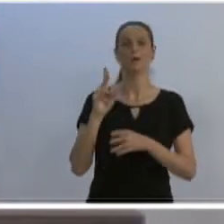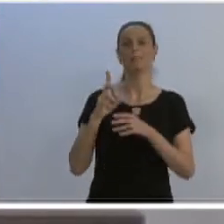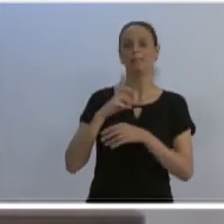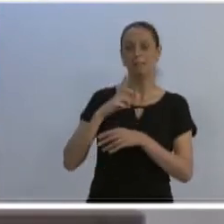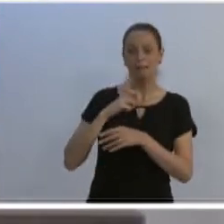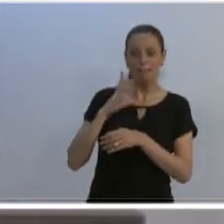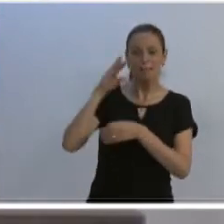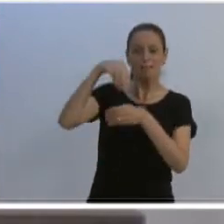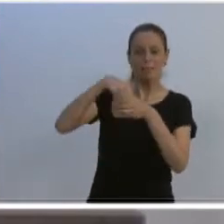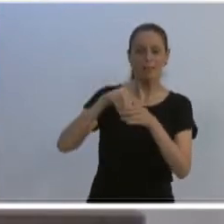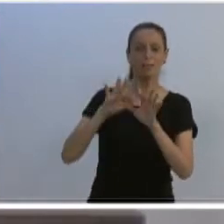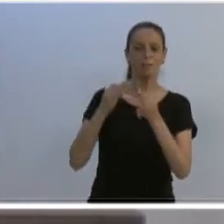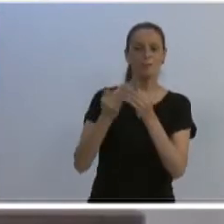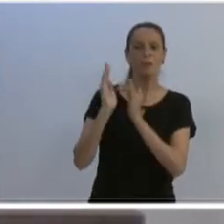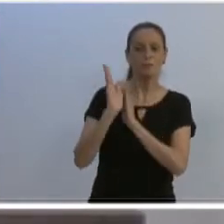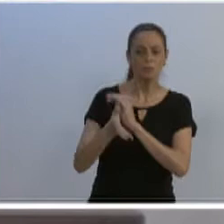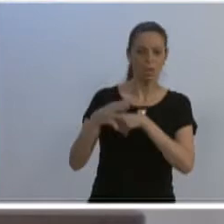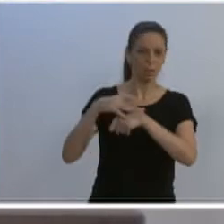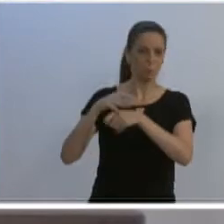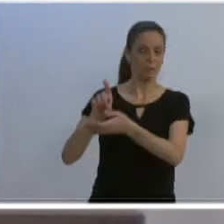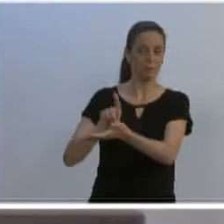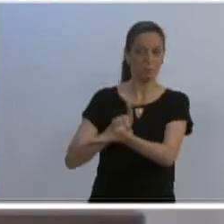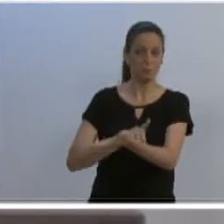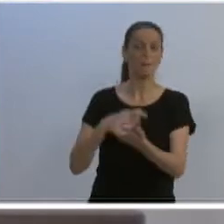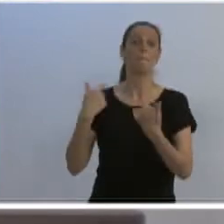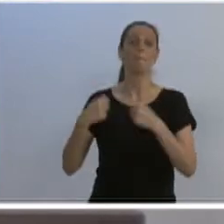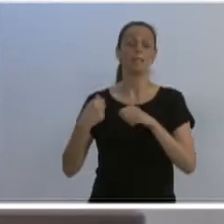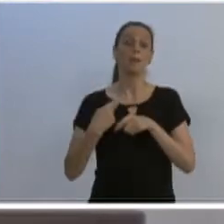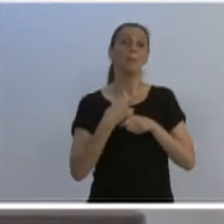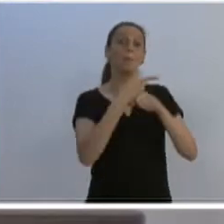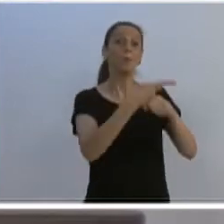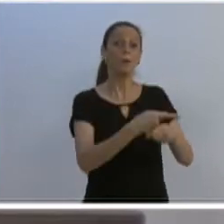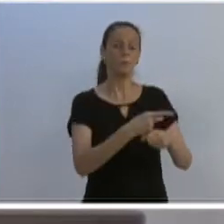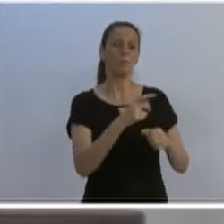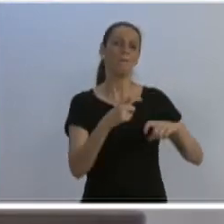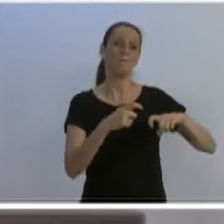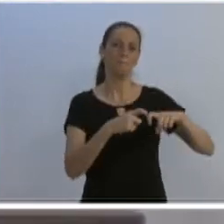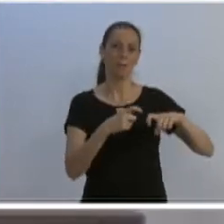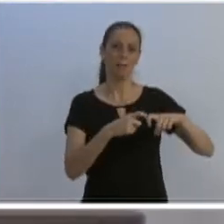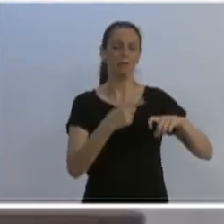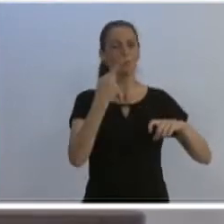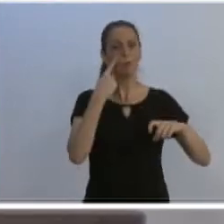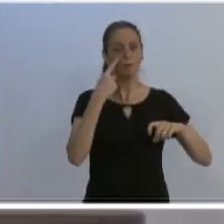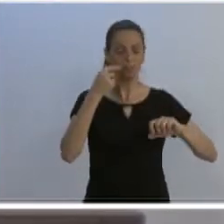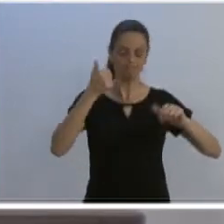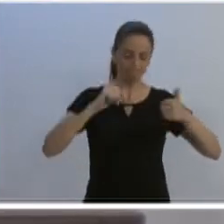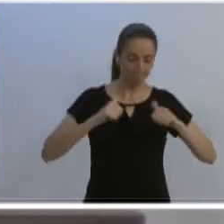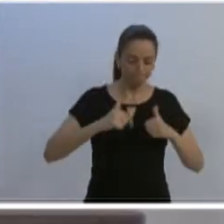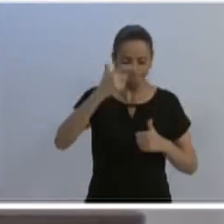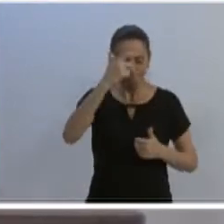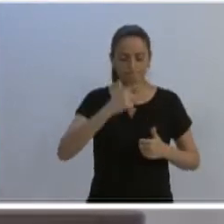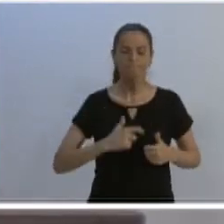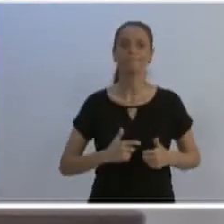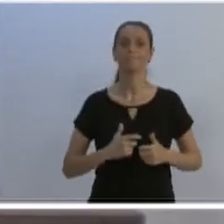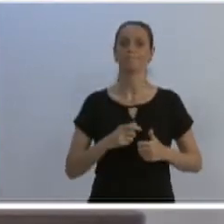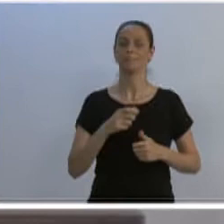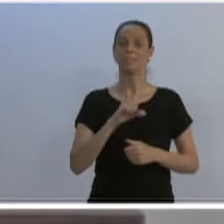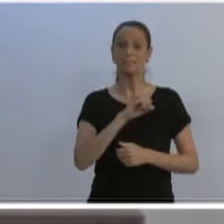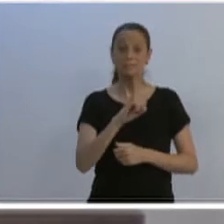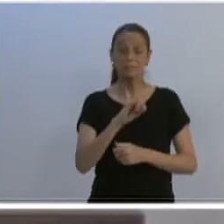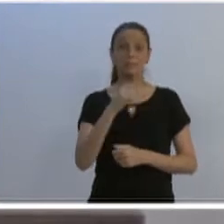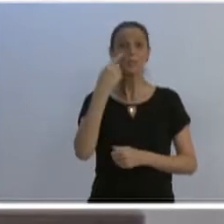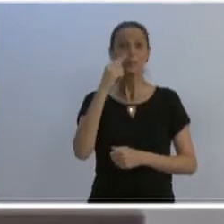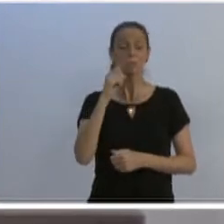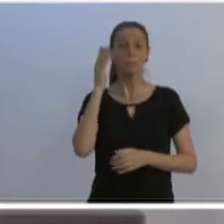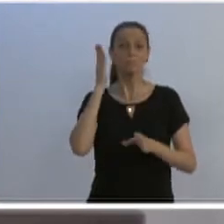que procurem a sua unidade de saúde e que se atentem aos sintomas do diabetes para que, de maneira precoce, possam iniciar